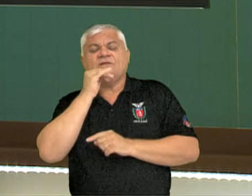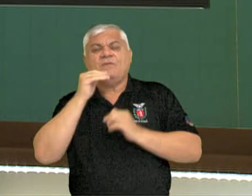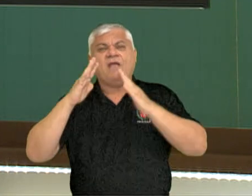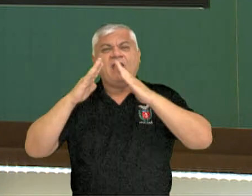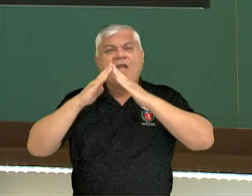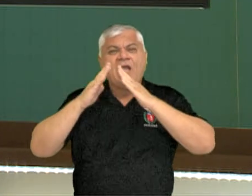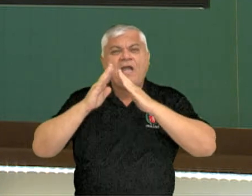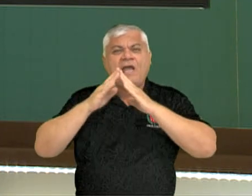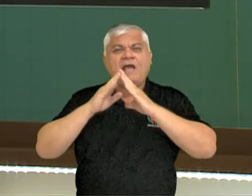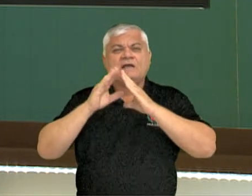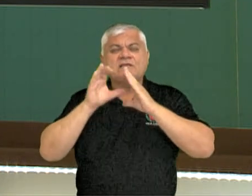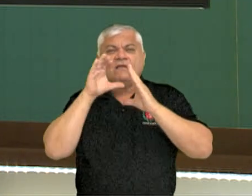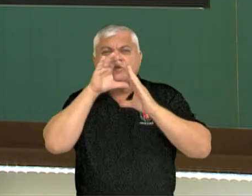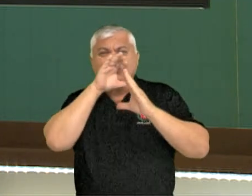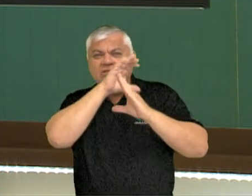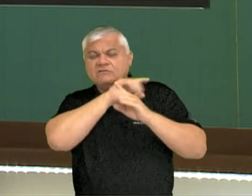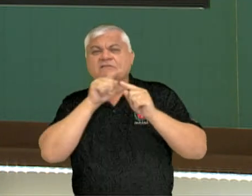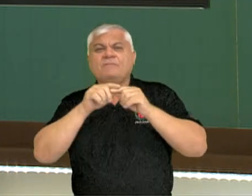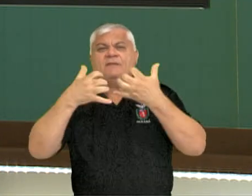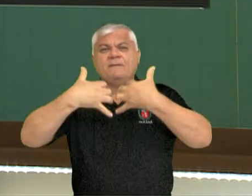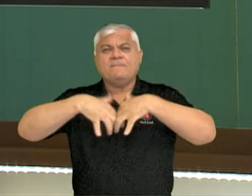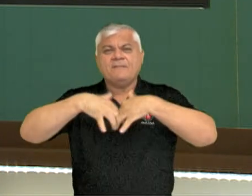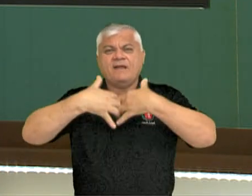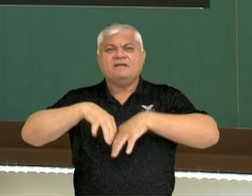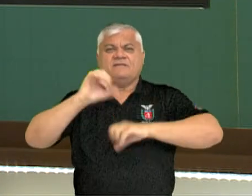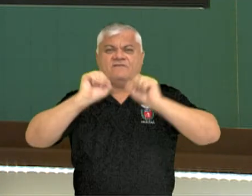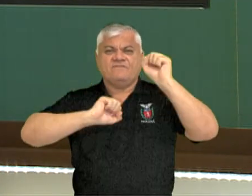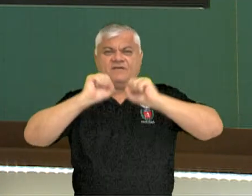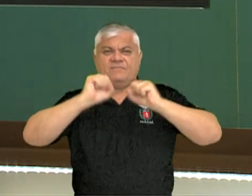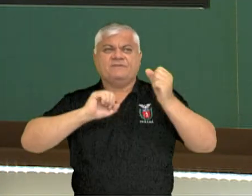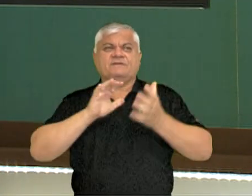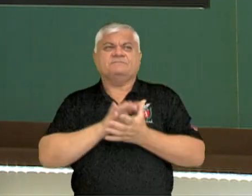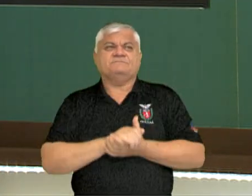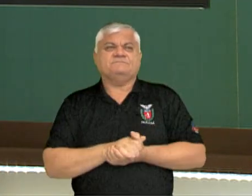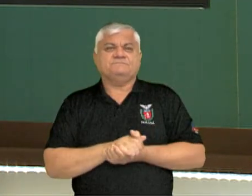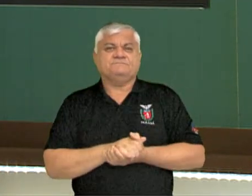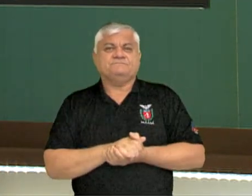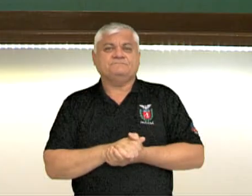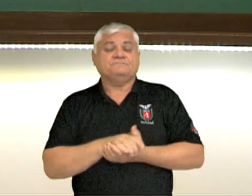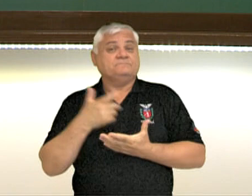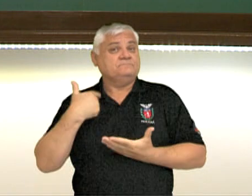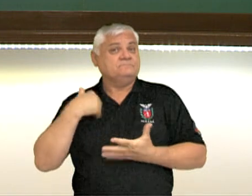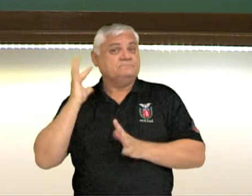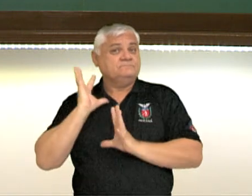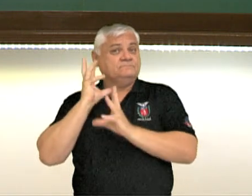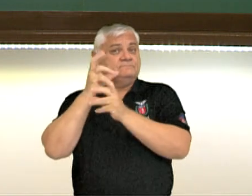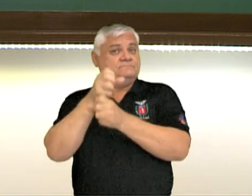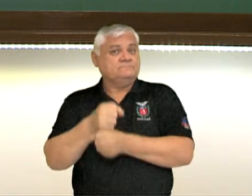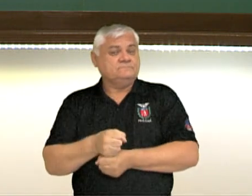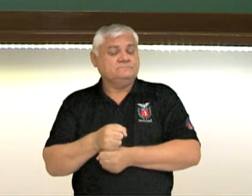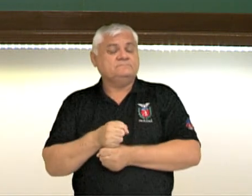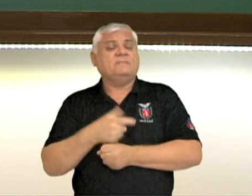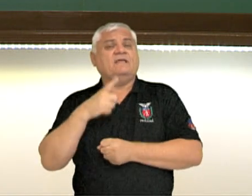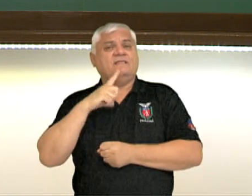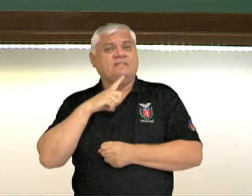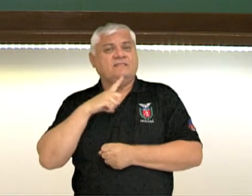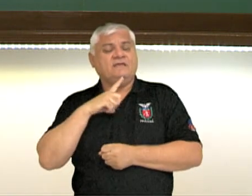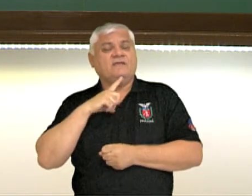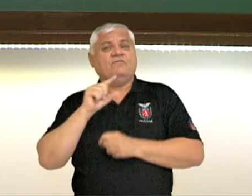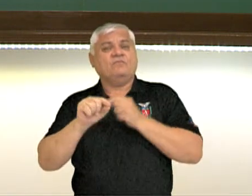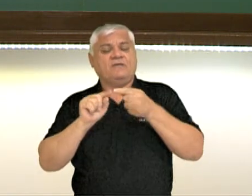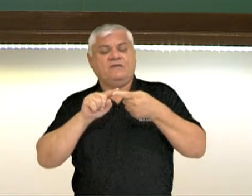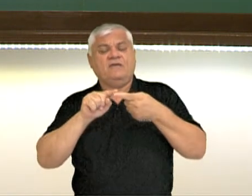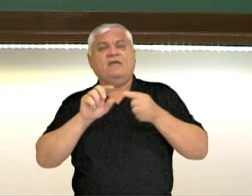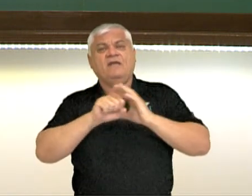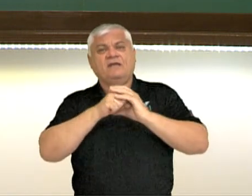e movimentação de máquinas nas fábricas. Como retomada do nosso conteúdo, a gente teve lá de